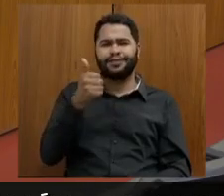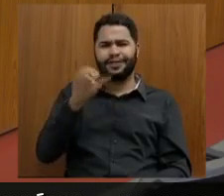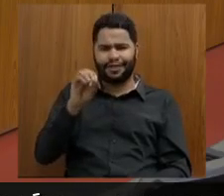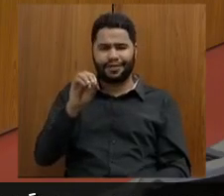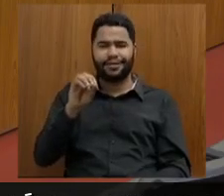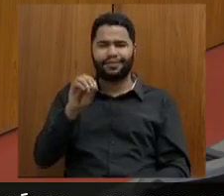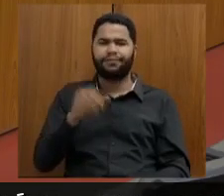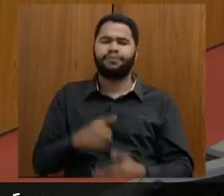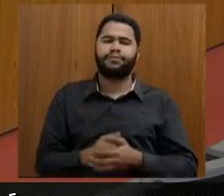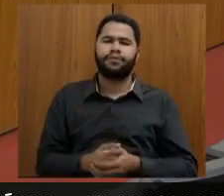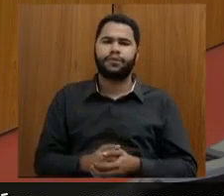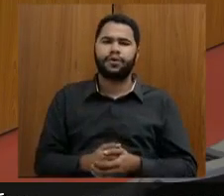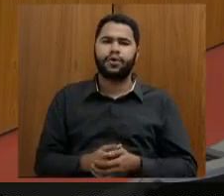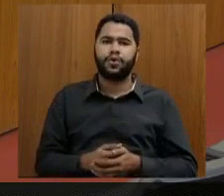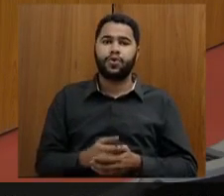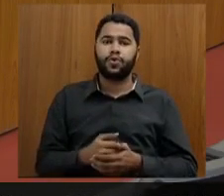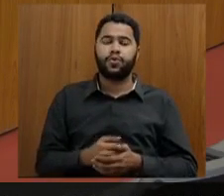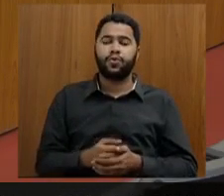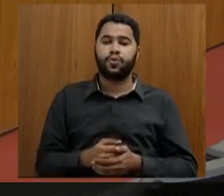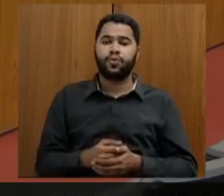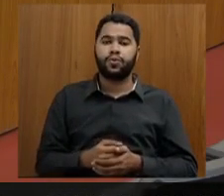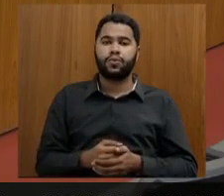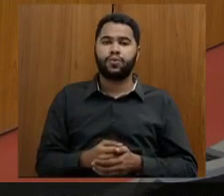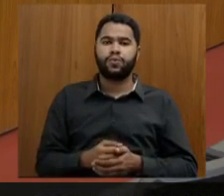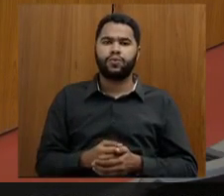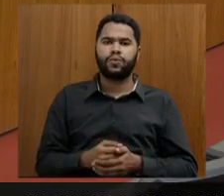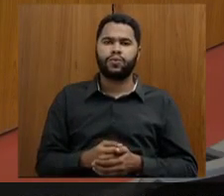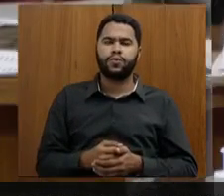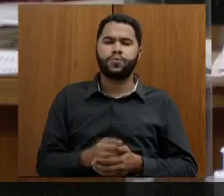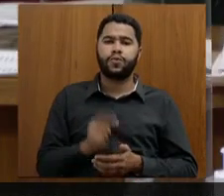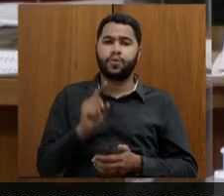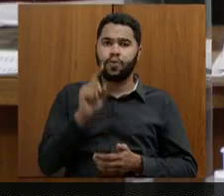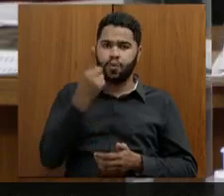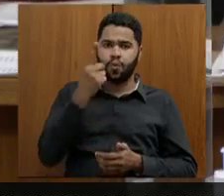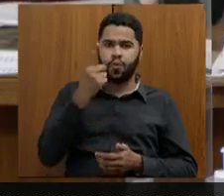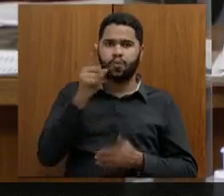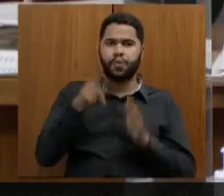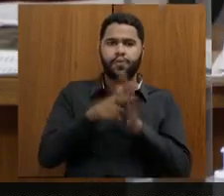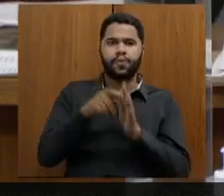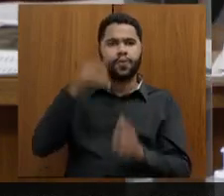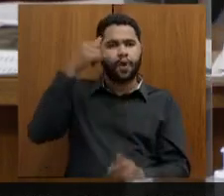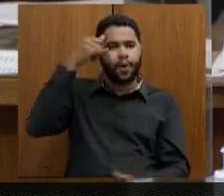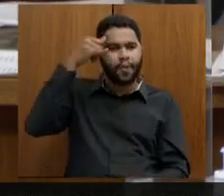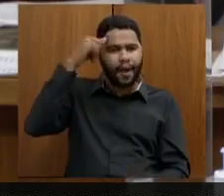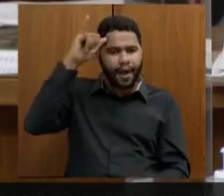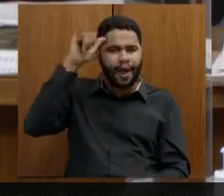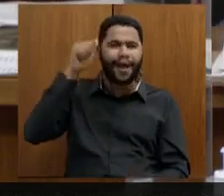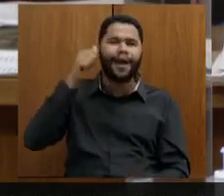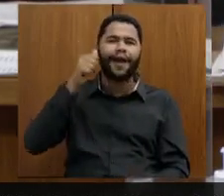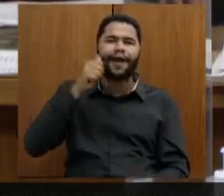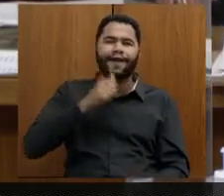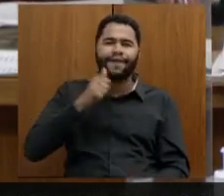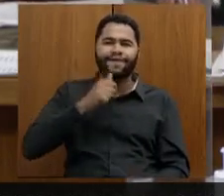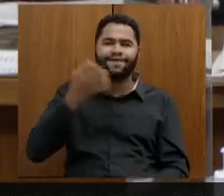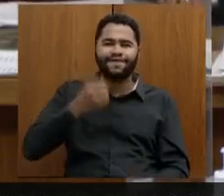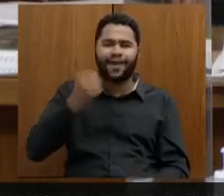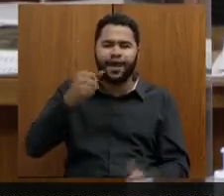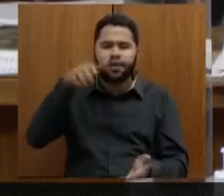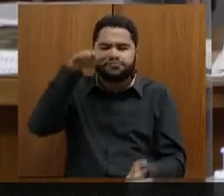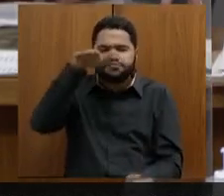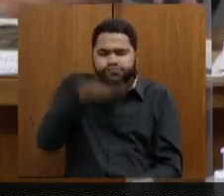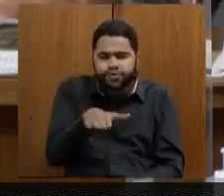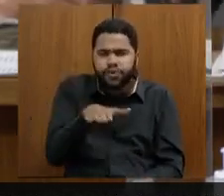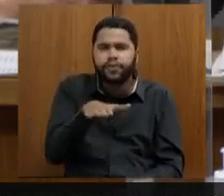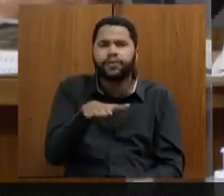o cara contra duas uma uma bezerra pequena toda amarradinha chegou amarrar para